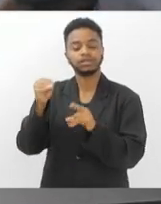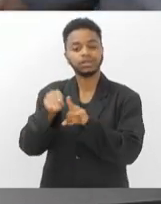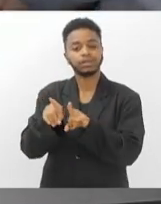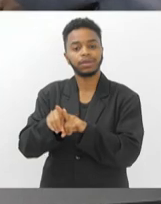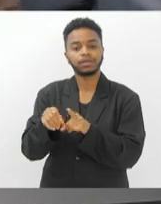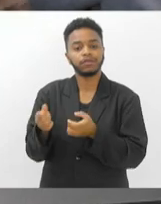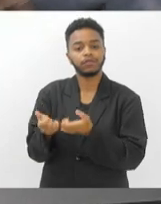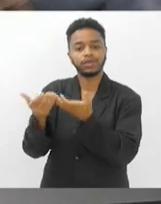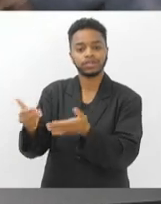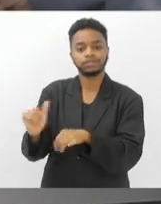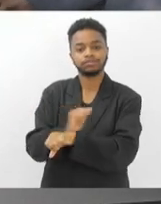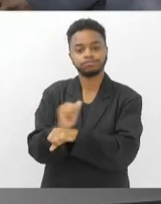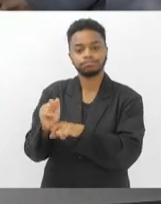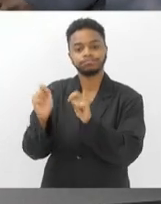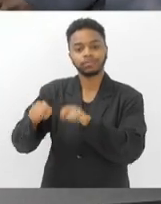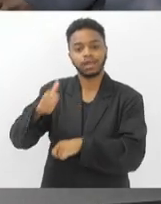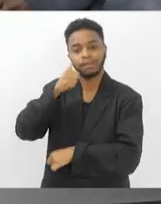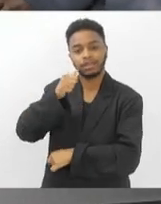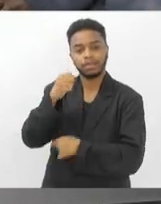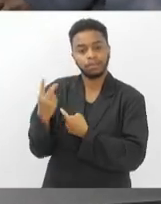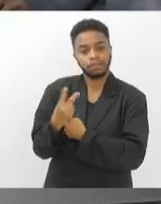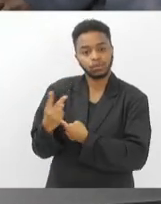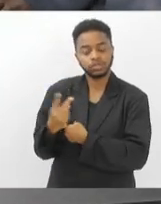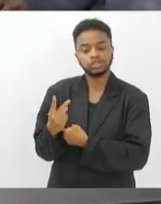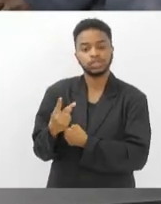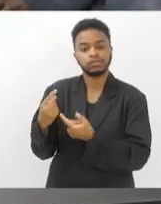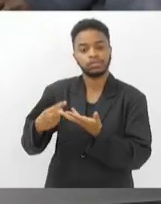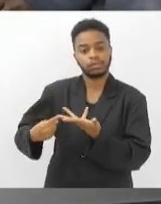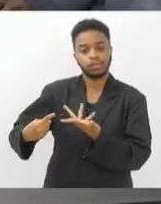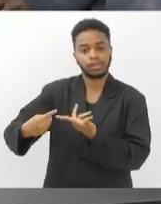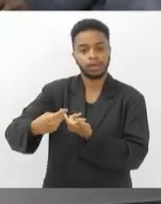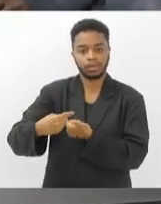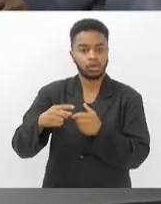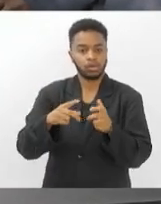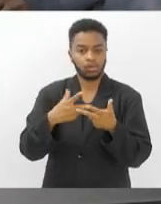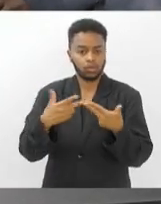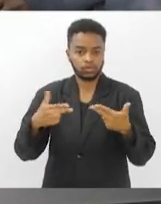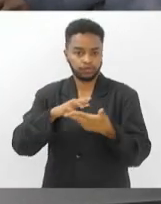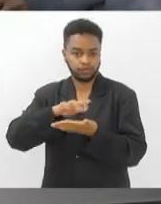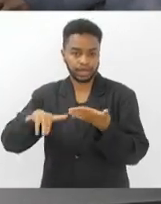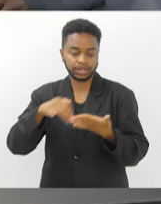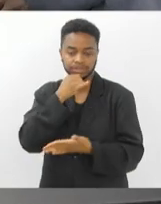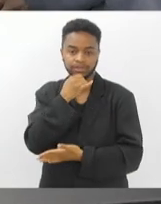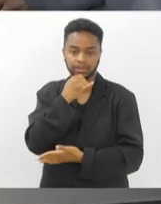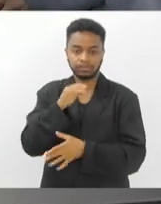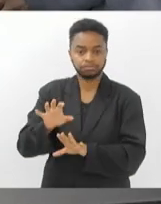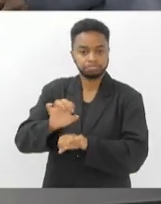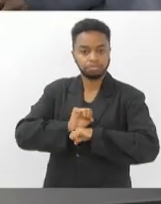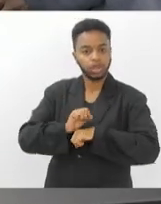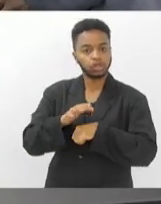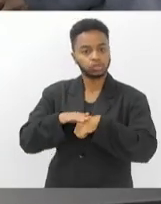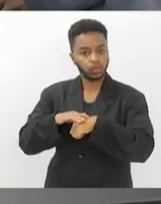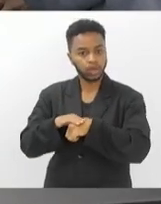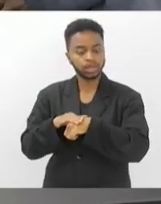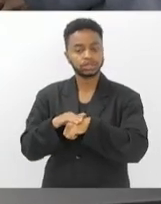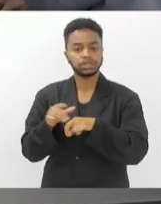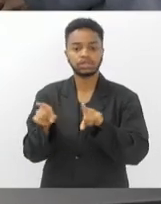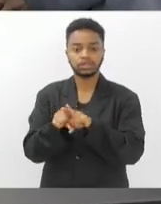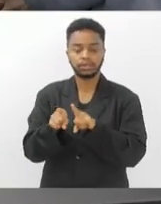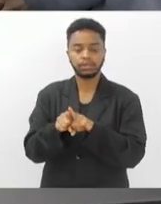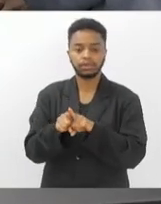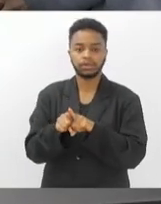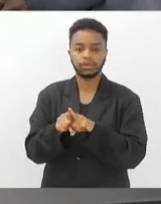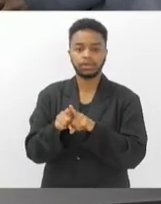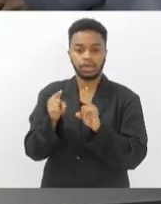instrumento para a menina se prevenir de várias coisas, como as doenças sexualmente transmissíveis